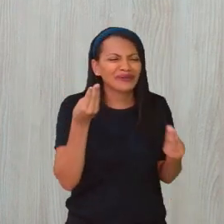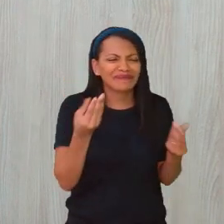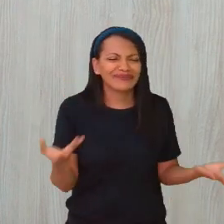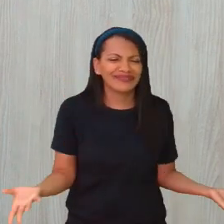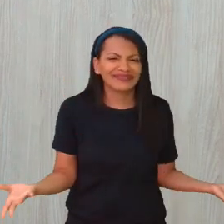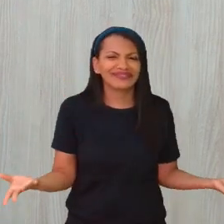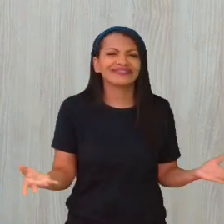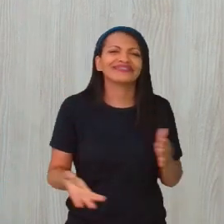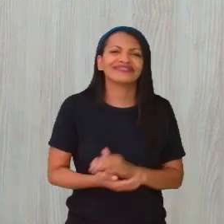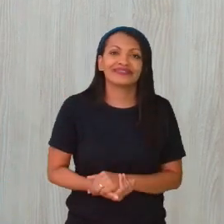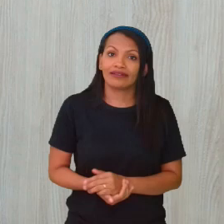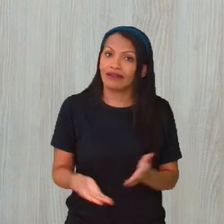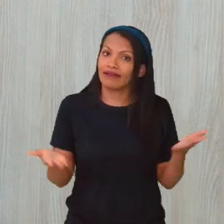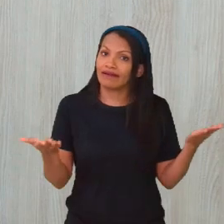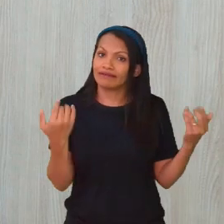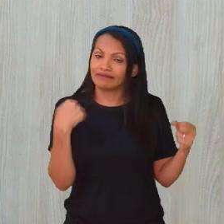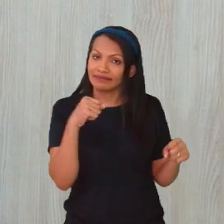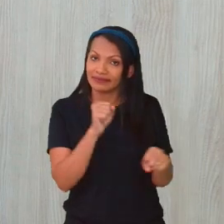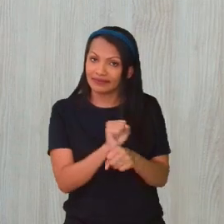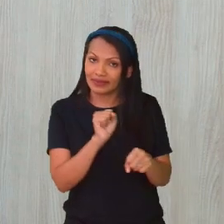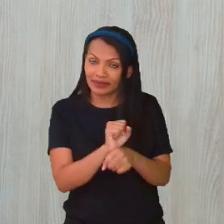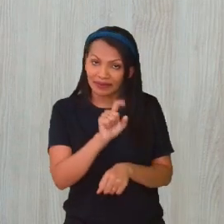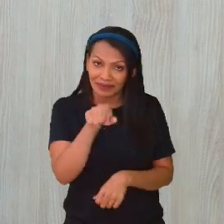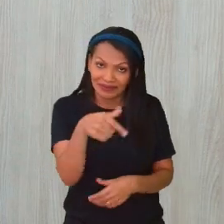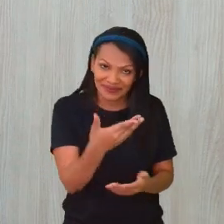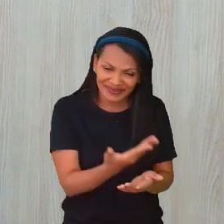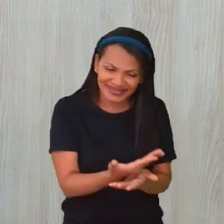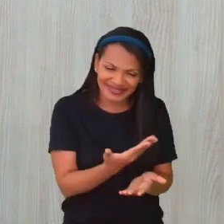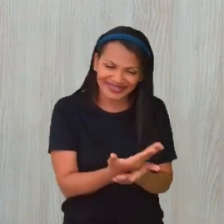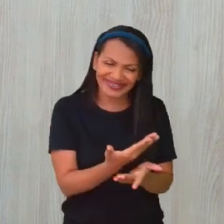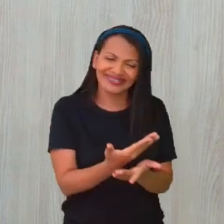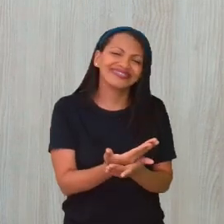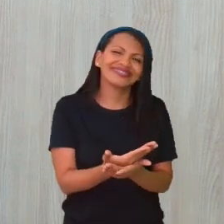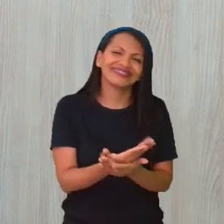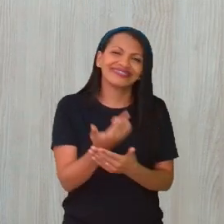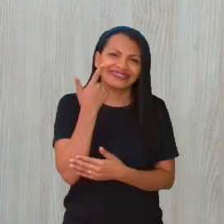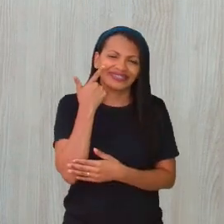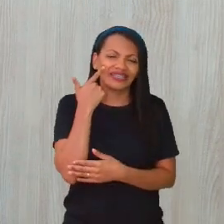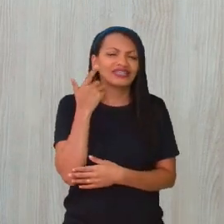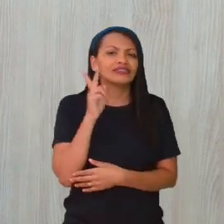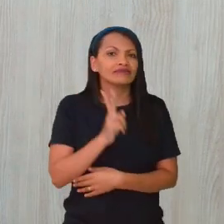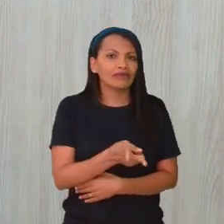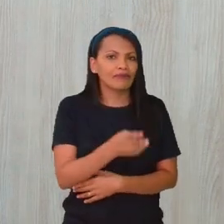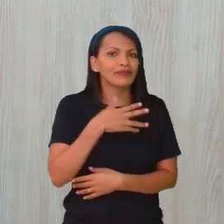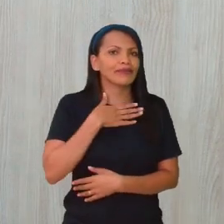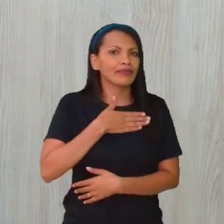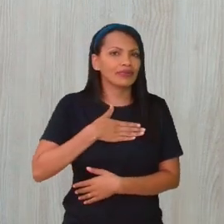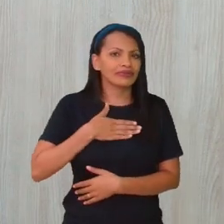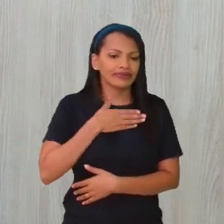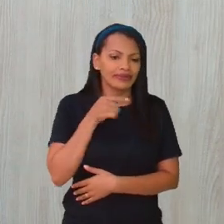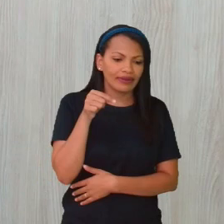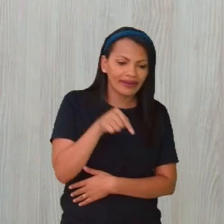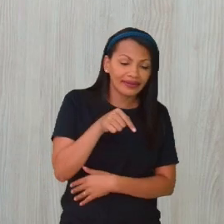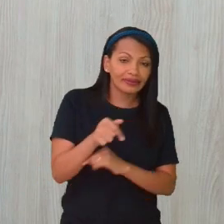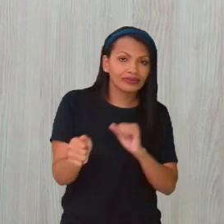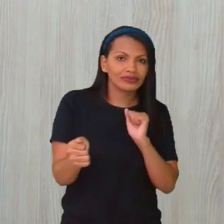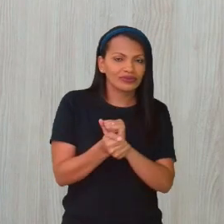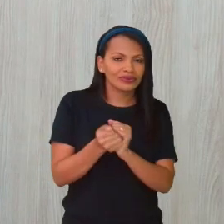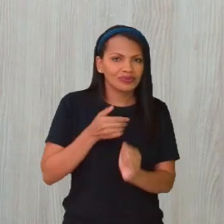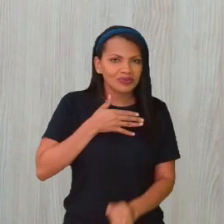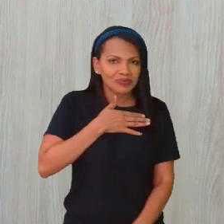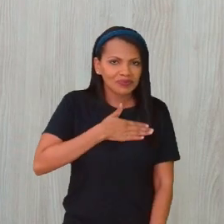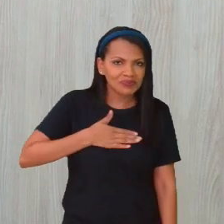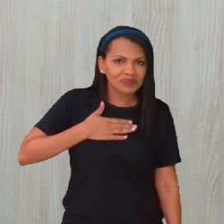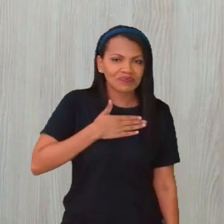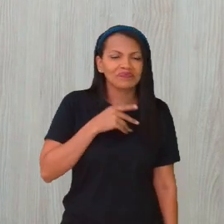Enfim, aguarde a próxima aula. É sempre um prazer, pessoal, estar aqui A satisfação é enorme,